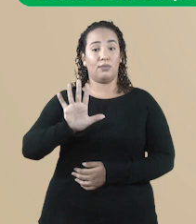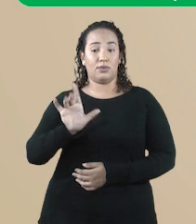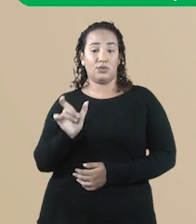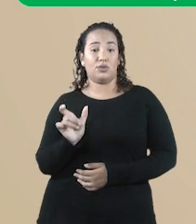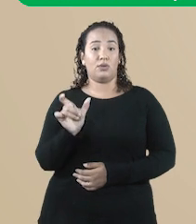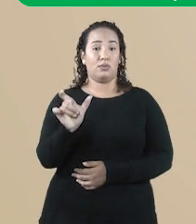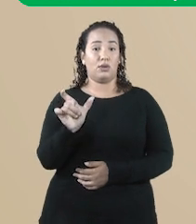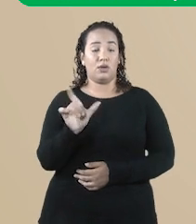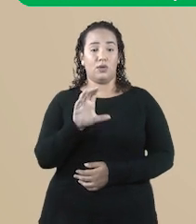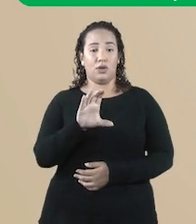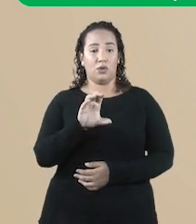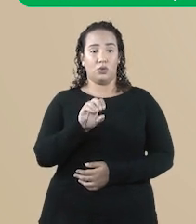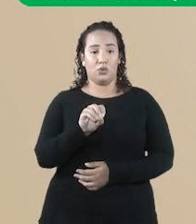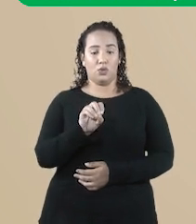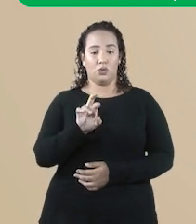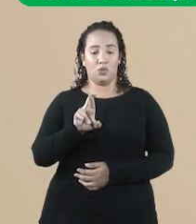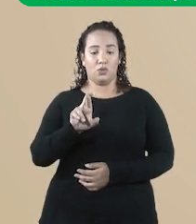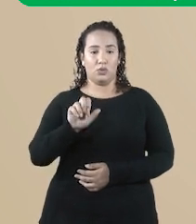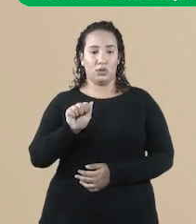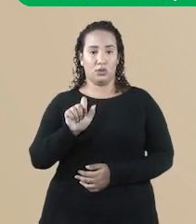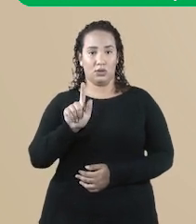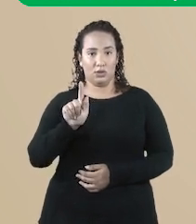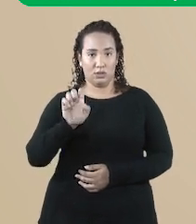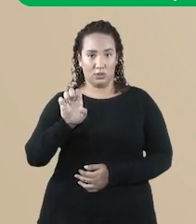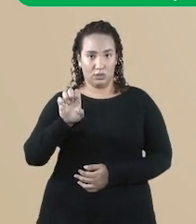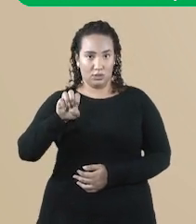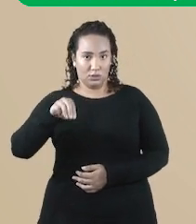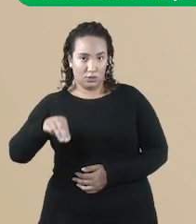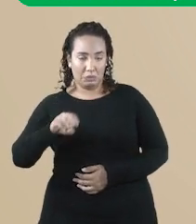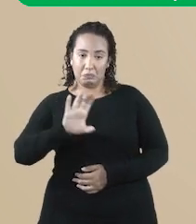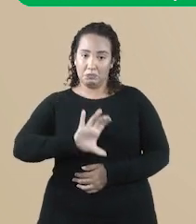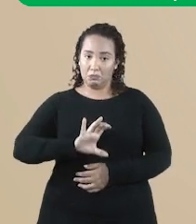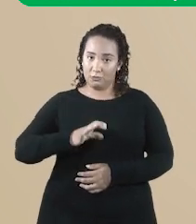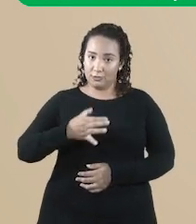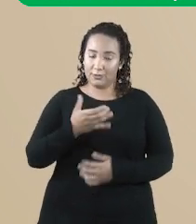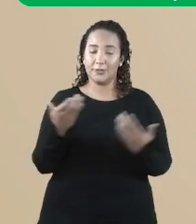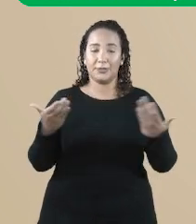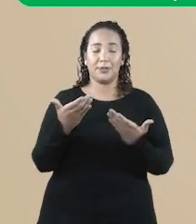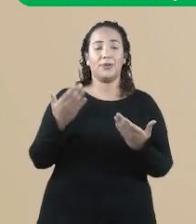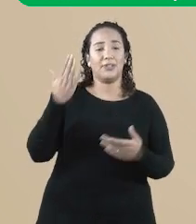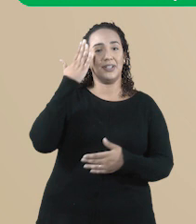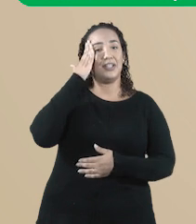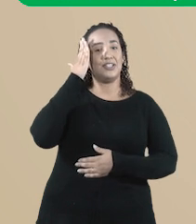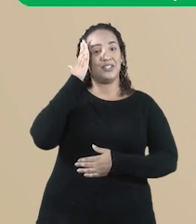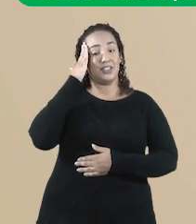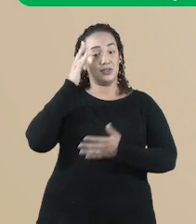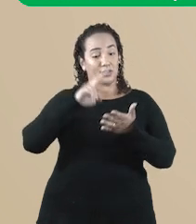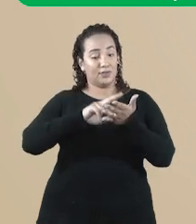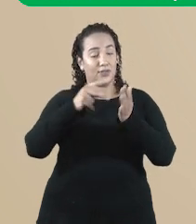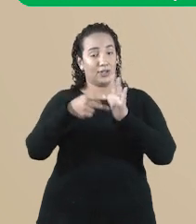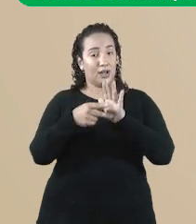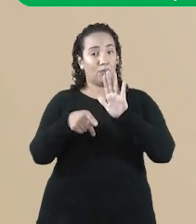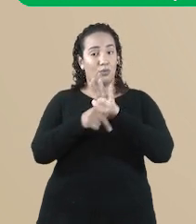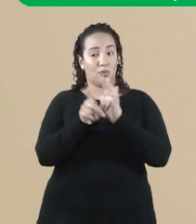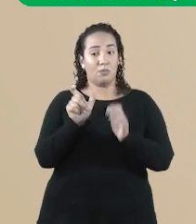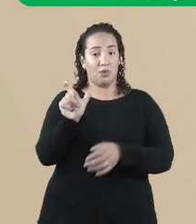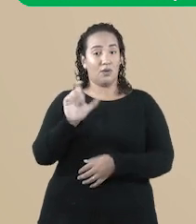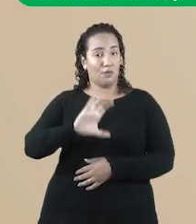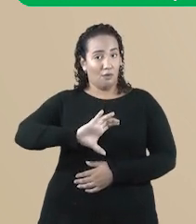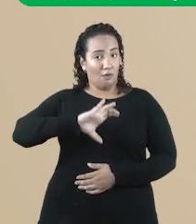Da imagem, a palavra em destaque é coragem. Por isso, sabemos que vamos conhecer o significado